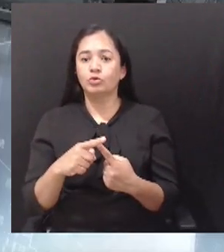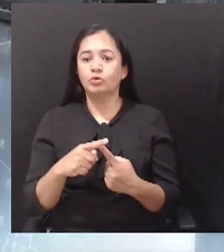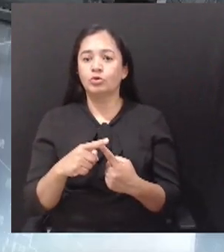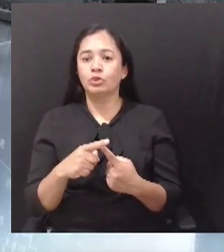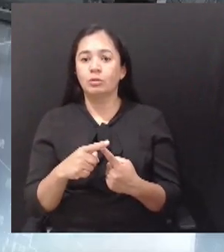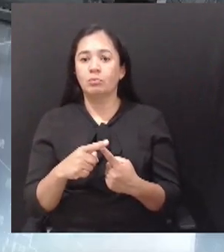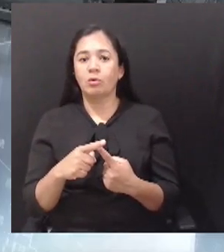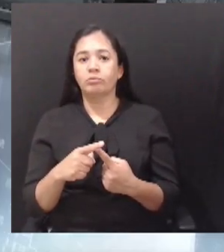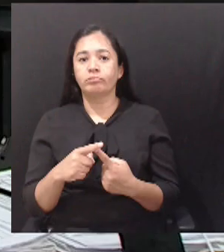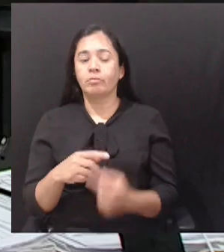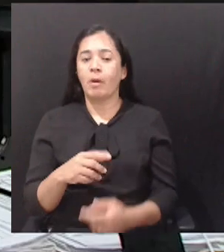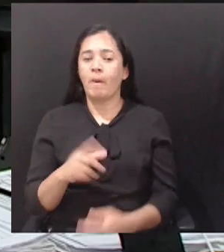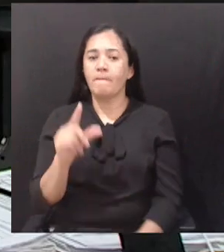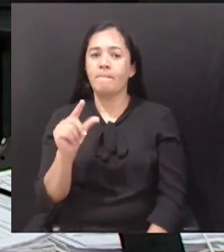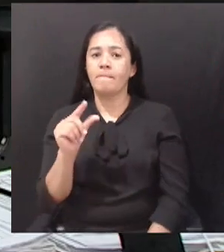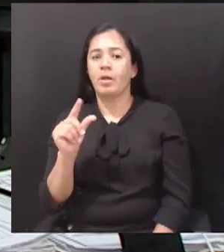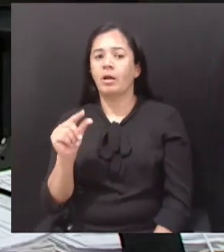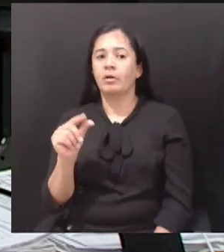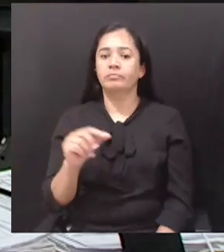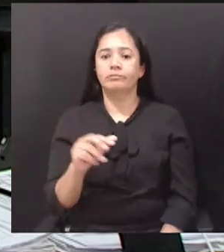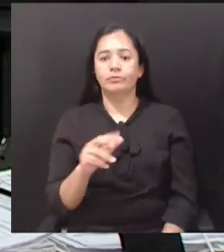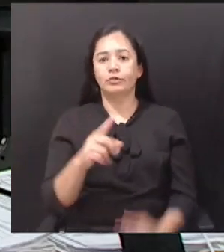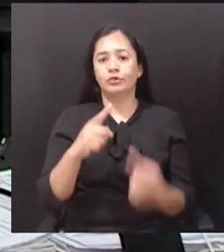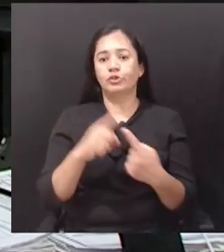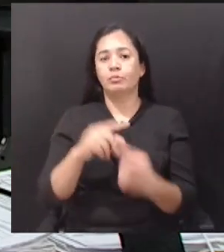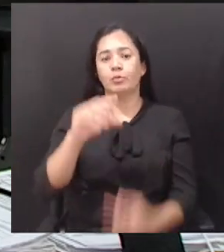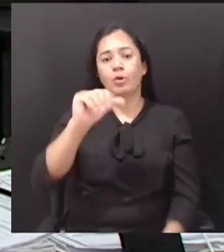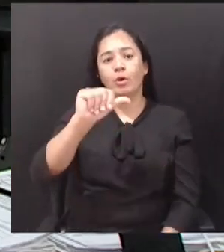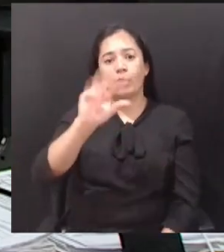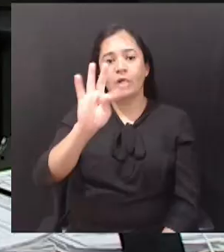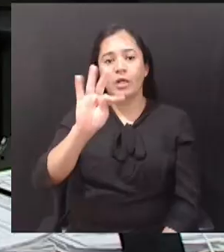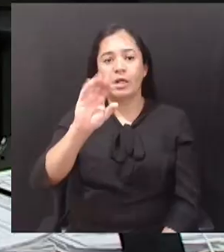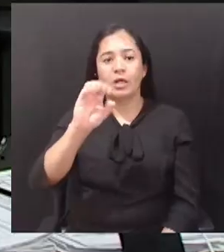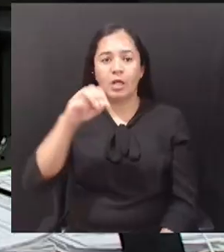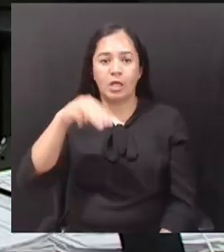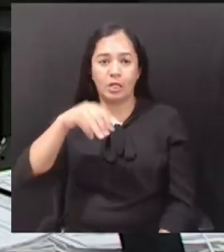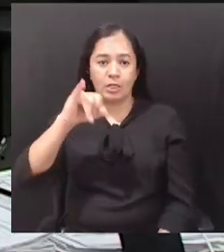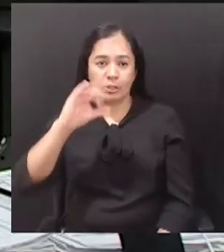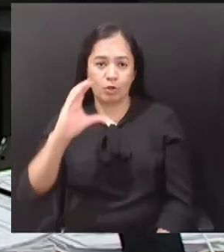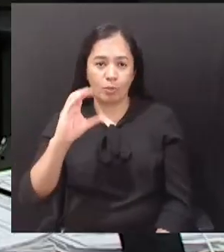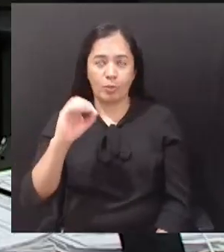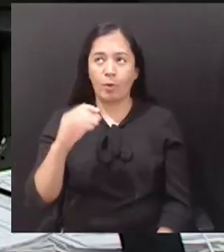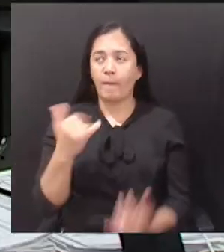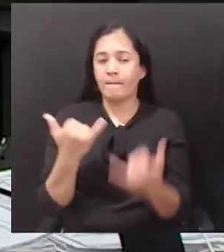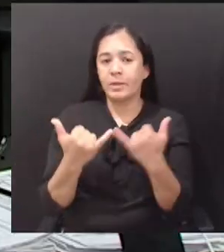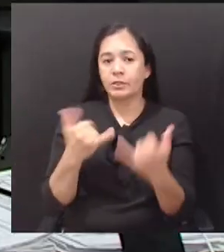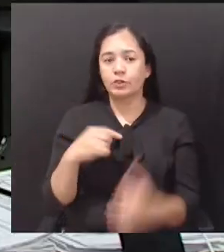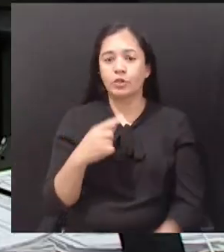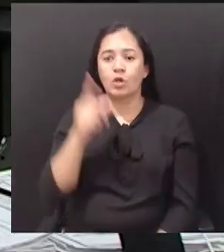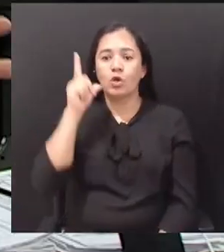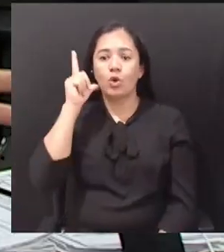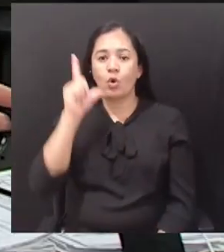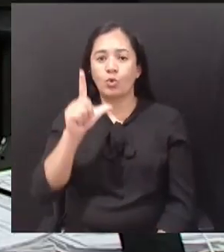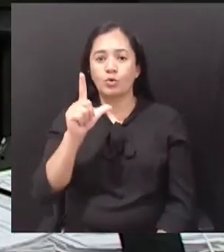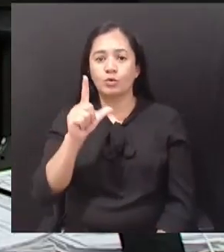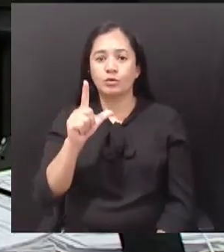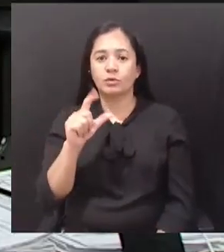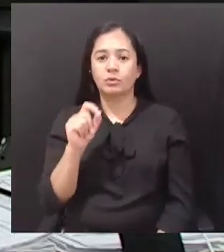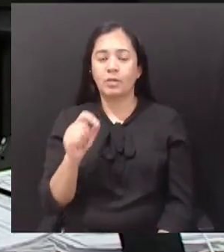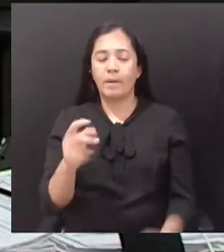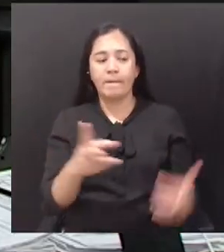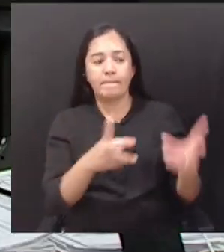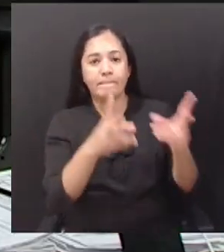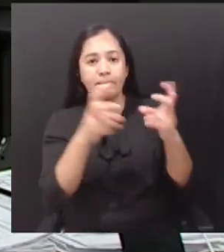nível atômico, né? Então é como se a gente conseguisse, através dessa luz, enxergar, entre